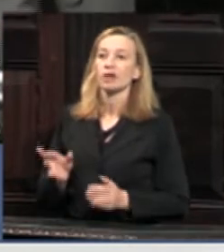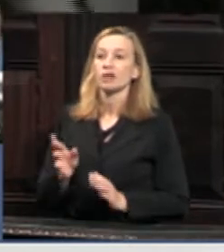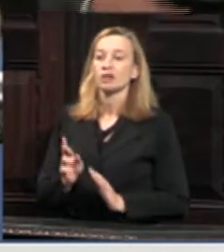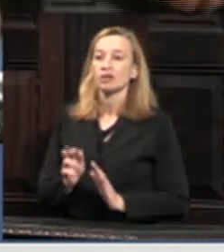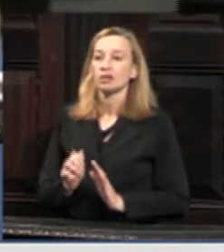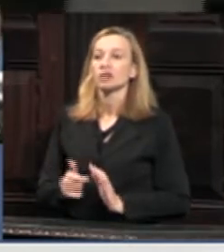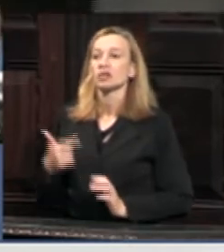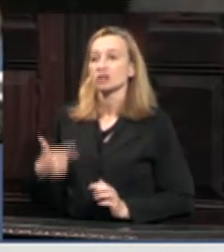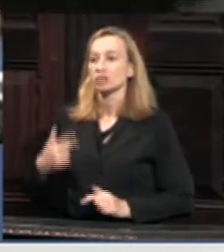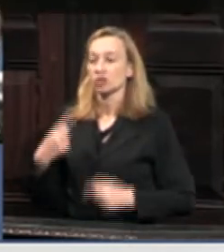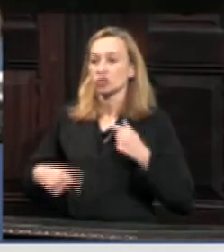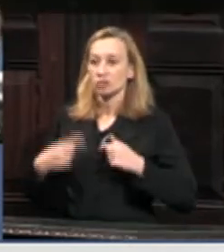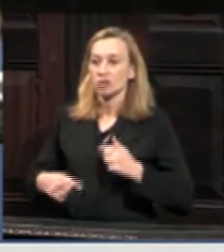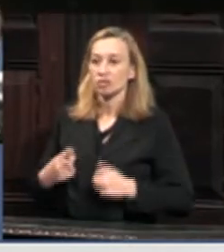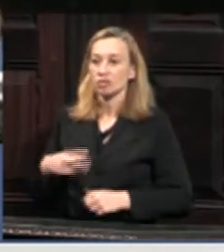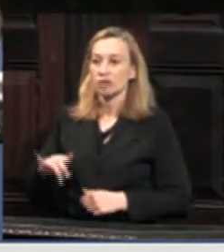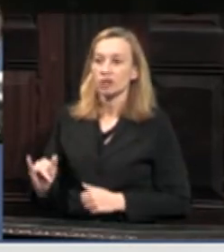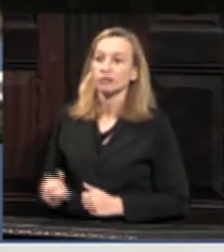para a segunda discussão.